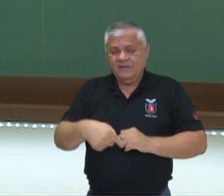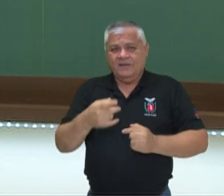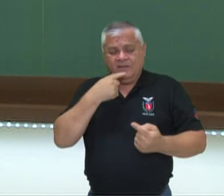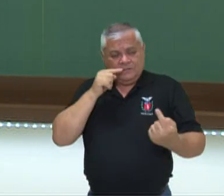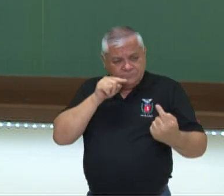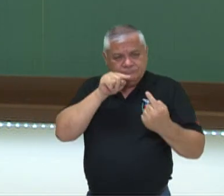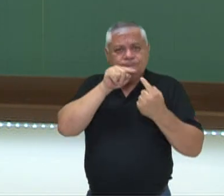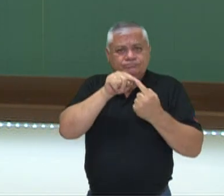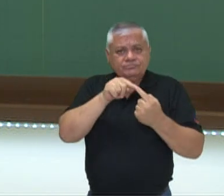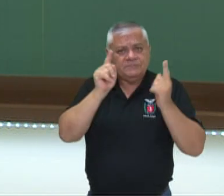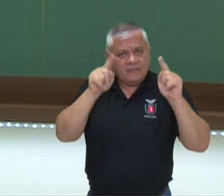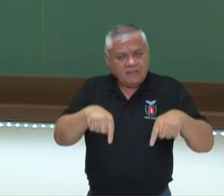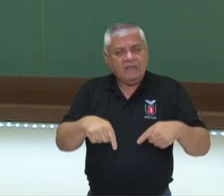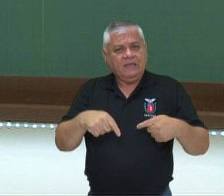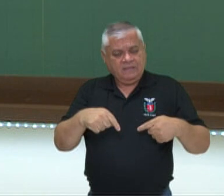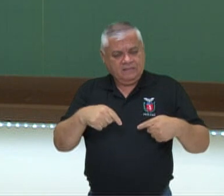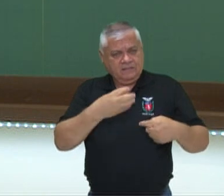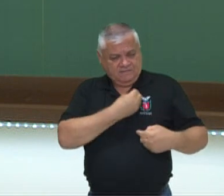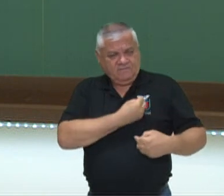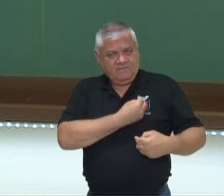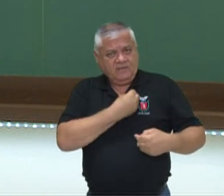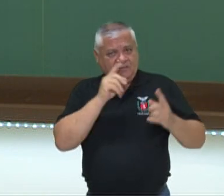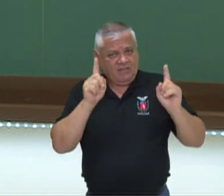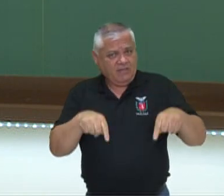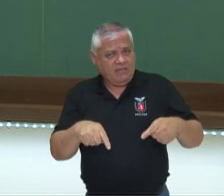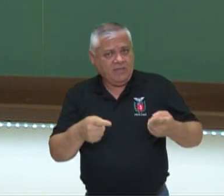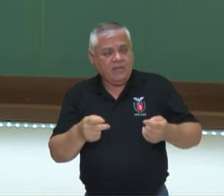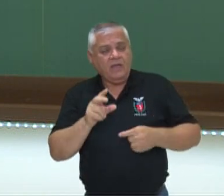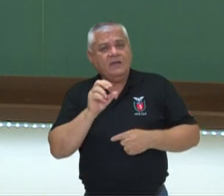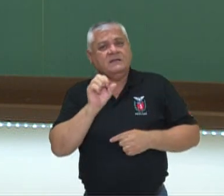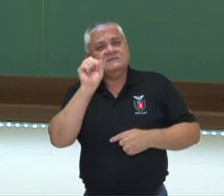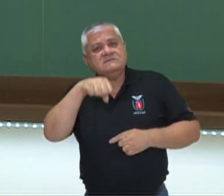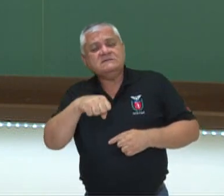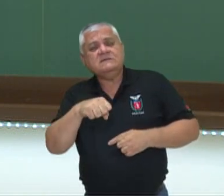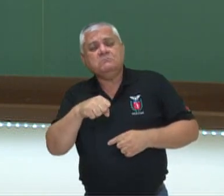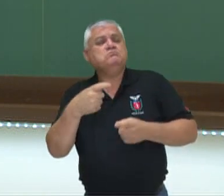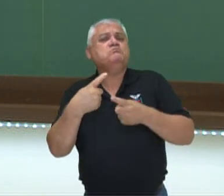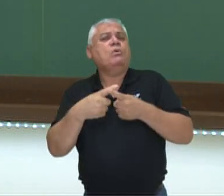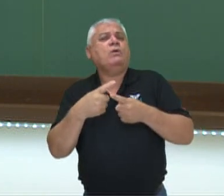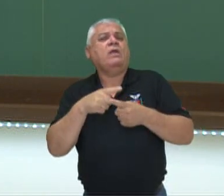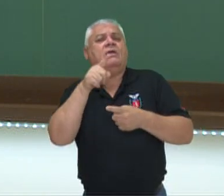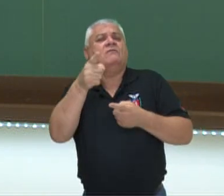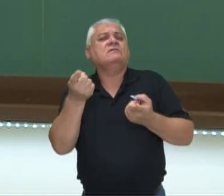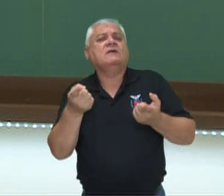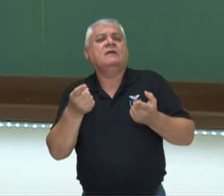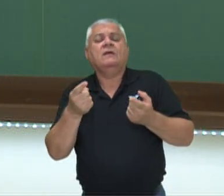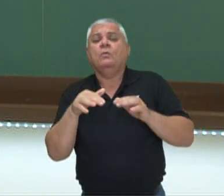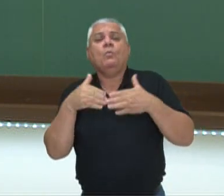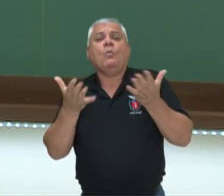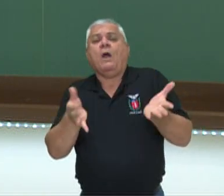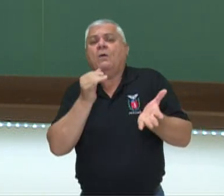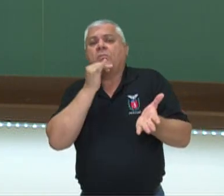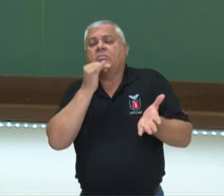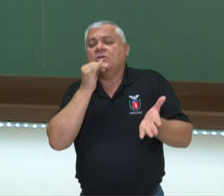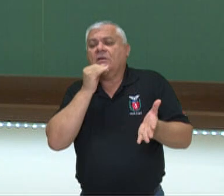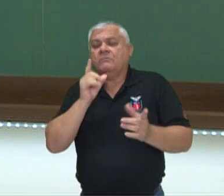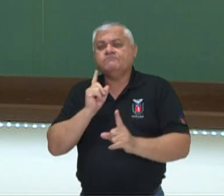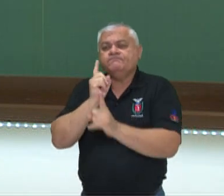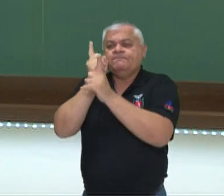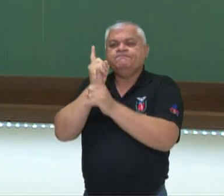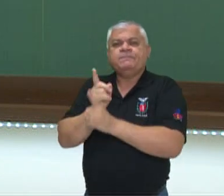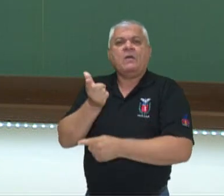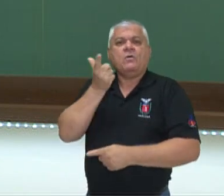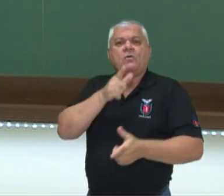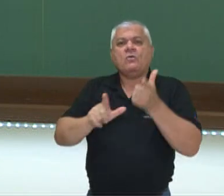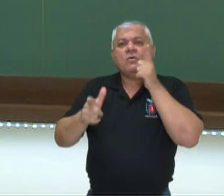a finalidade das nossas existências? E se sim, qual é então o meio para alcançar